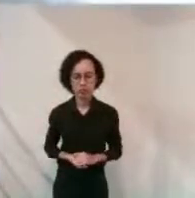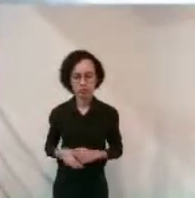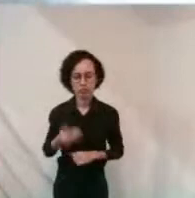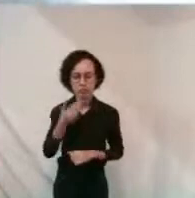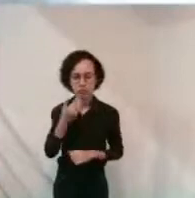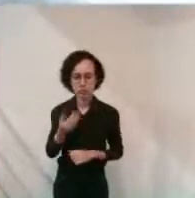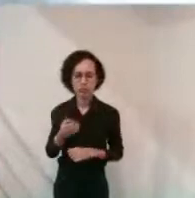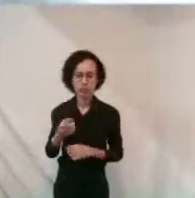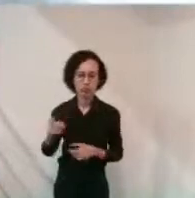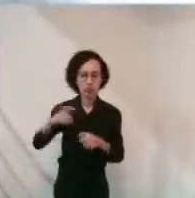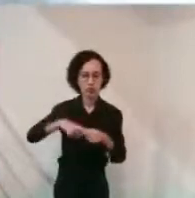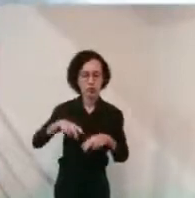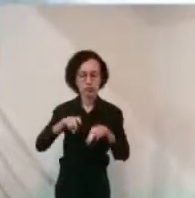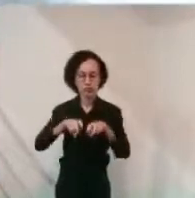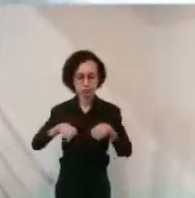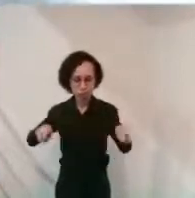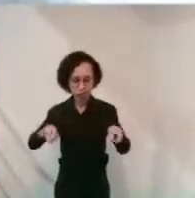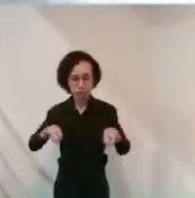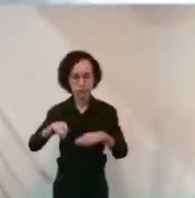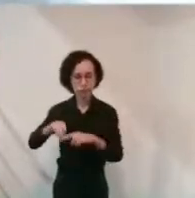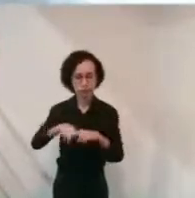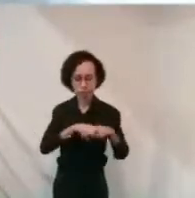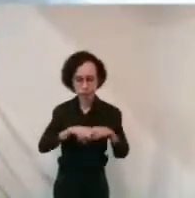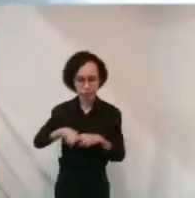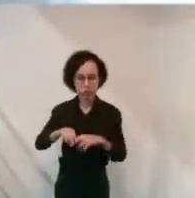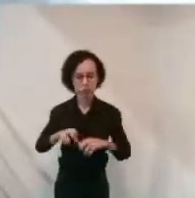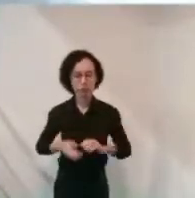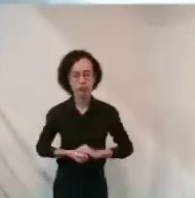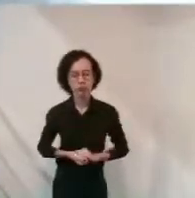Solicitamos que voltem aos seus assentos, por gentileza.